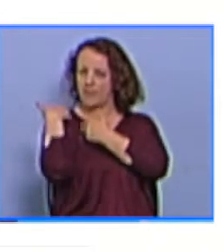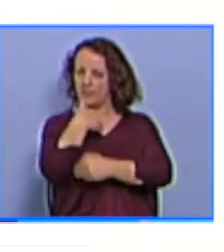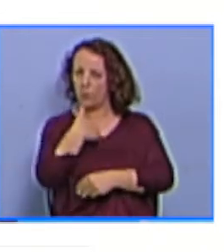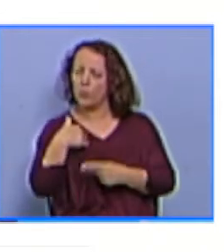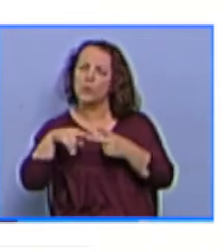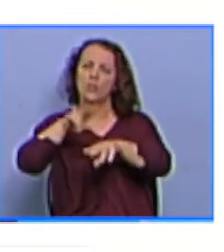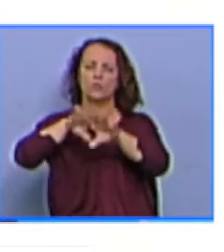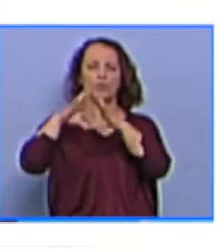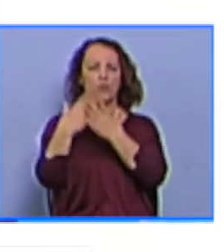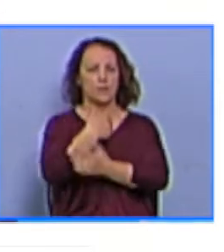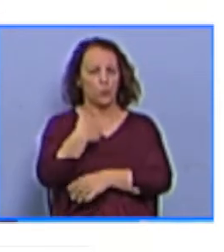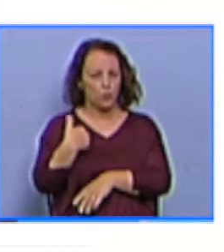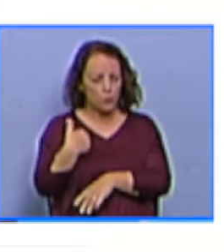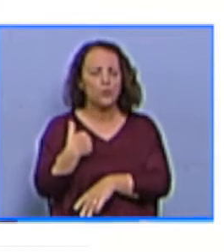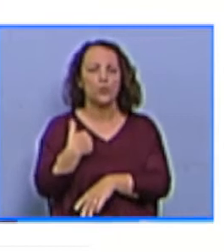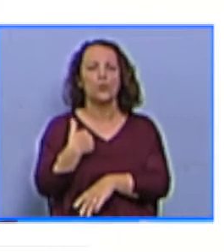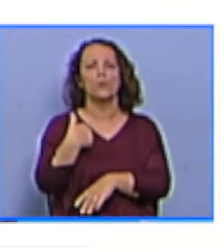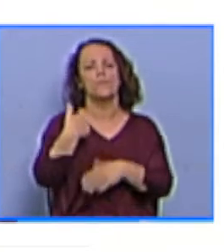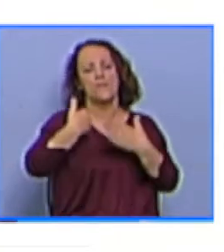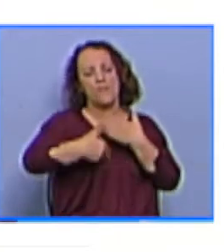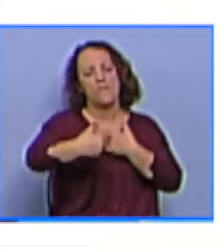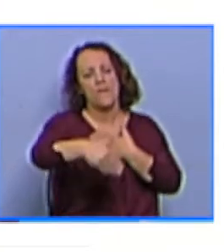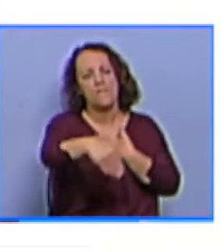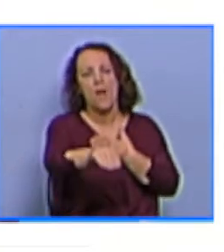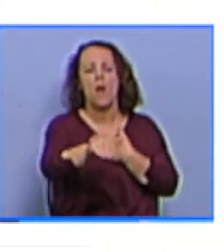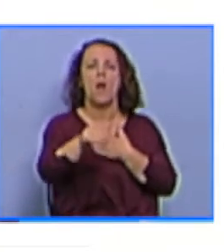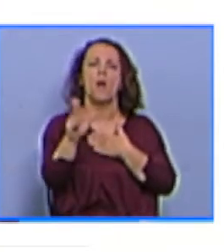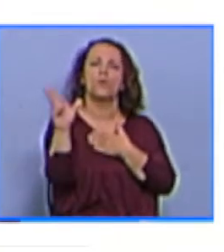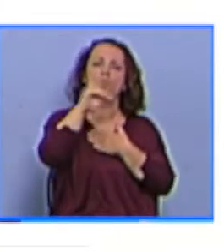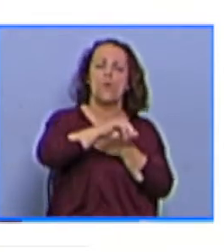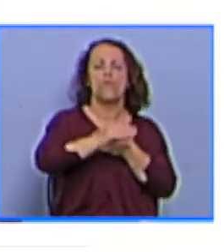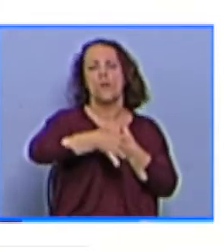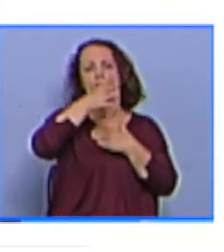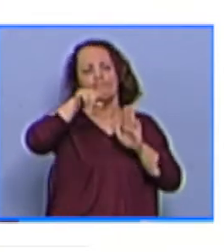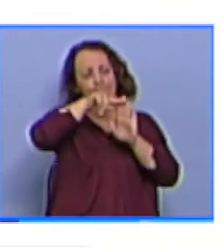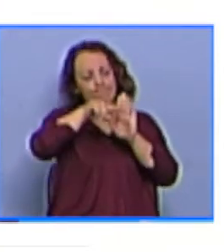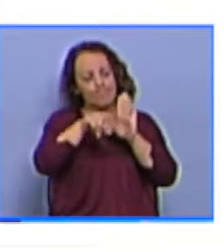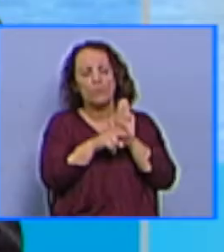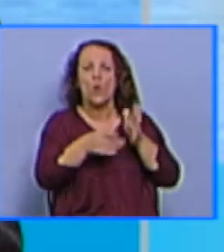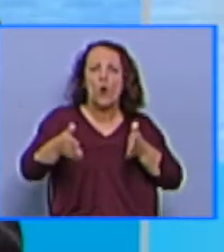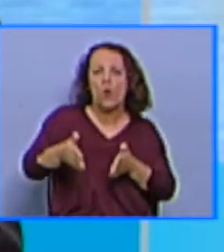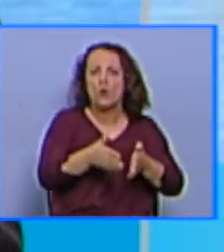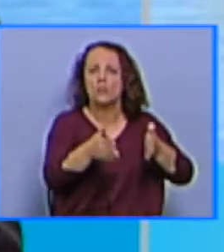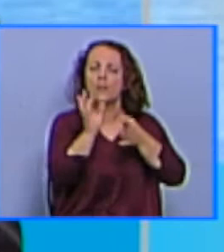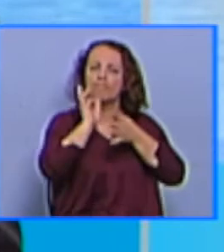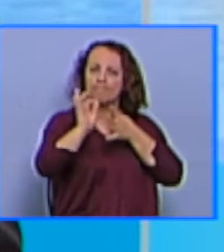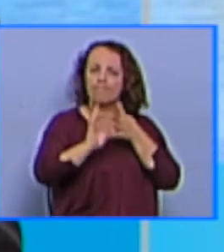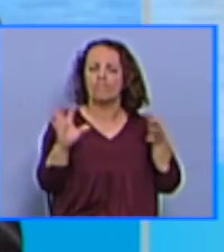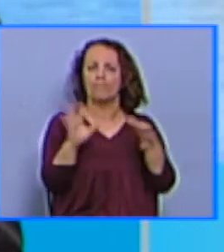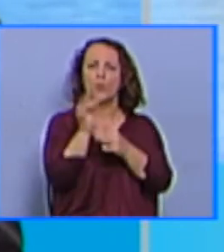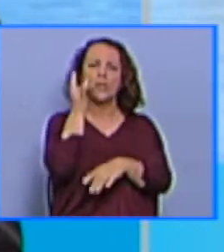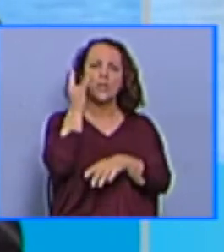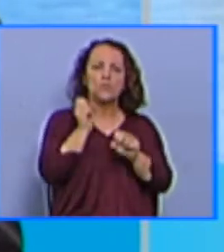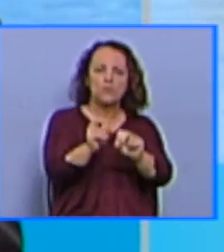Direção-Geral de Saúde, o novo comunicado, ou mais medidas, orientações mais precisas a nível de higiene, a